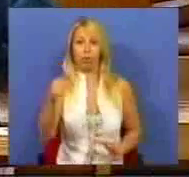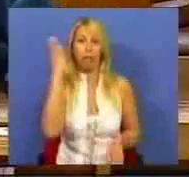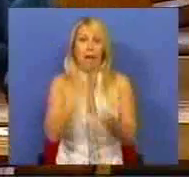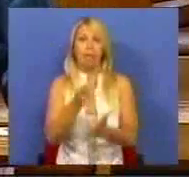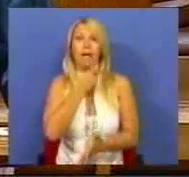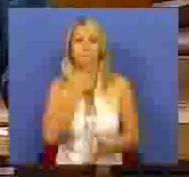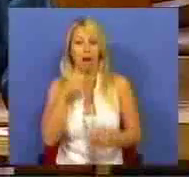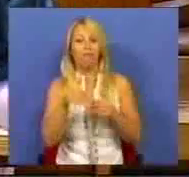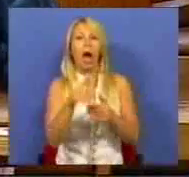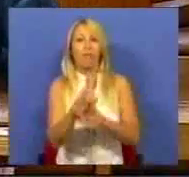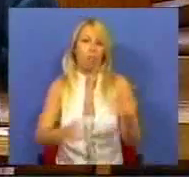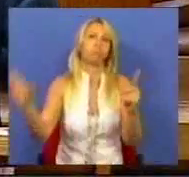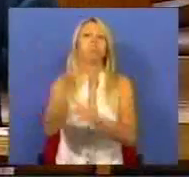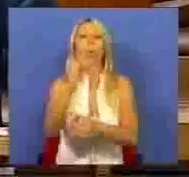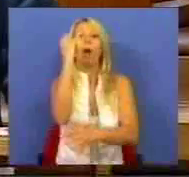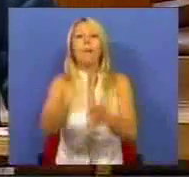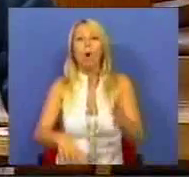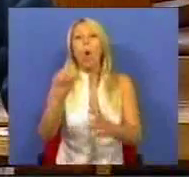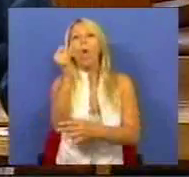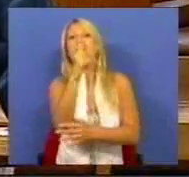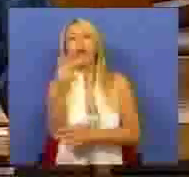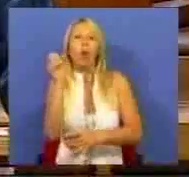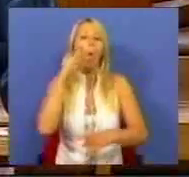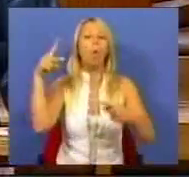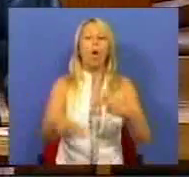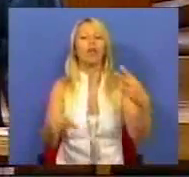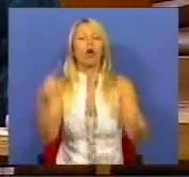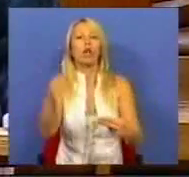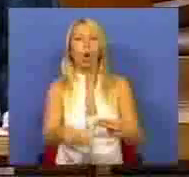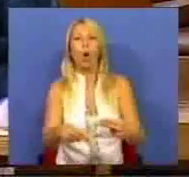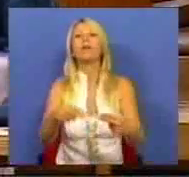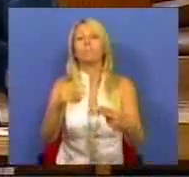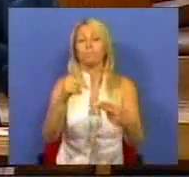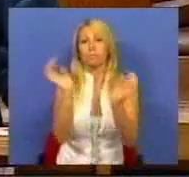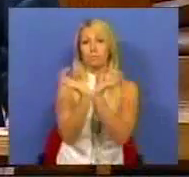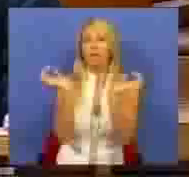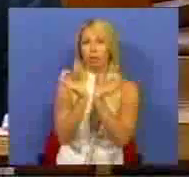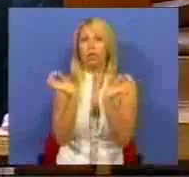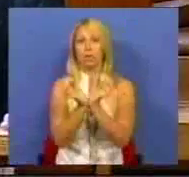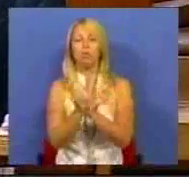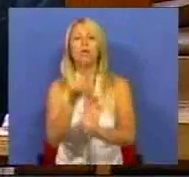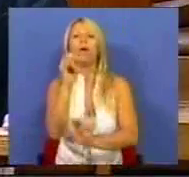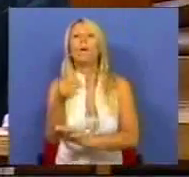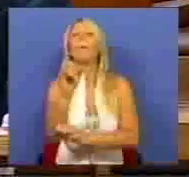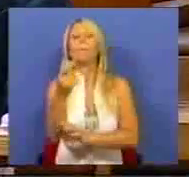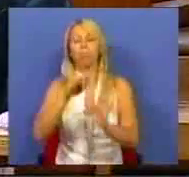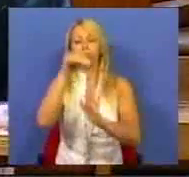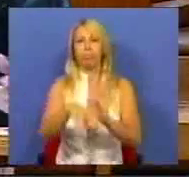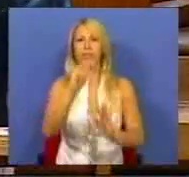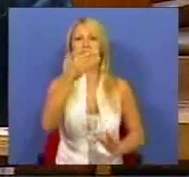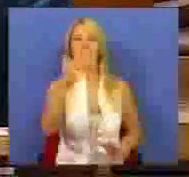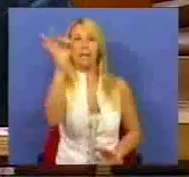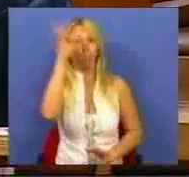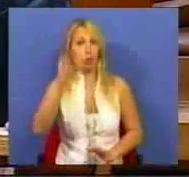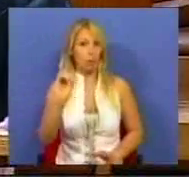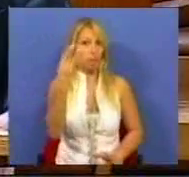ou nova subida do IVA ou mais cortes na saúde e segurança social. O PIB caiu 3,7% no primeiro trimestre e vai